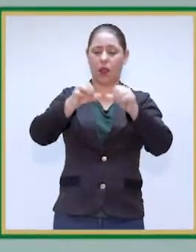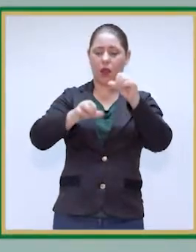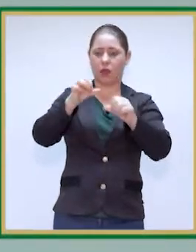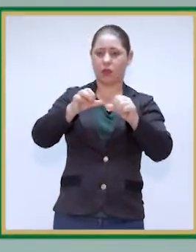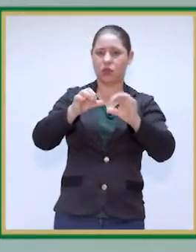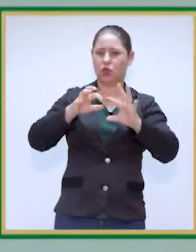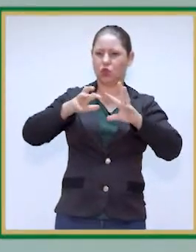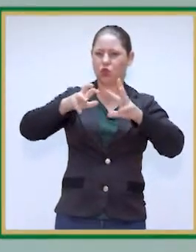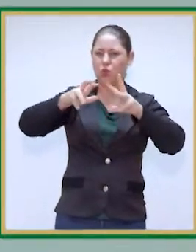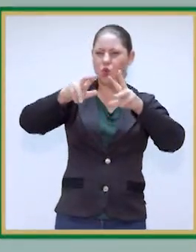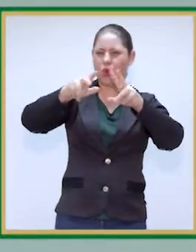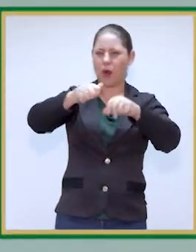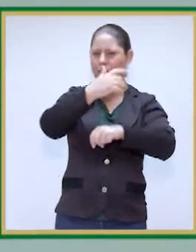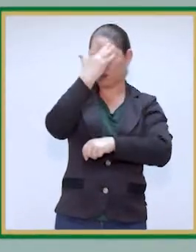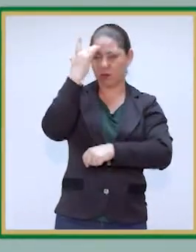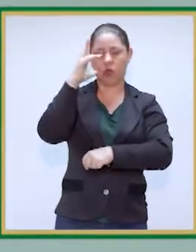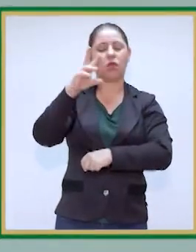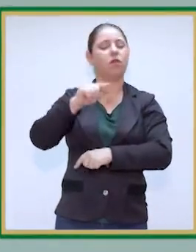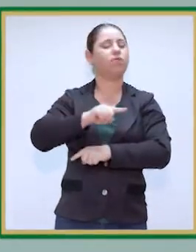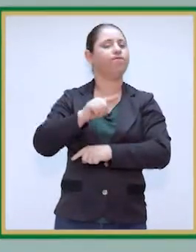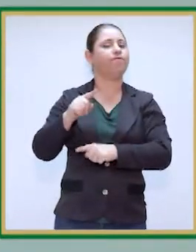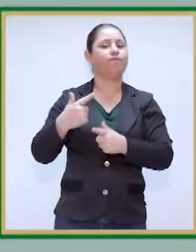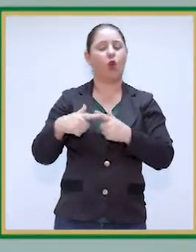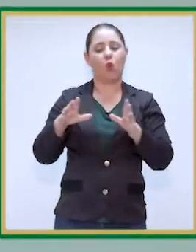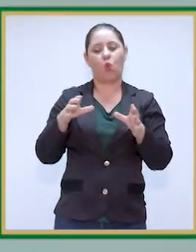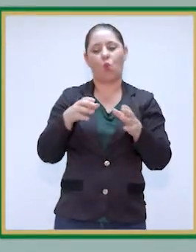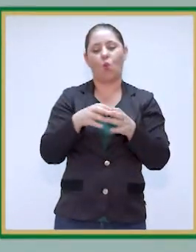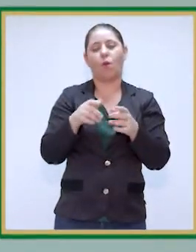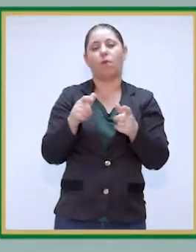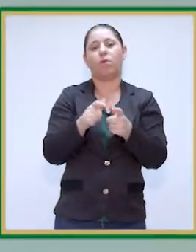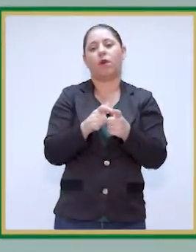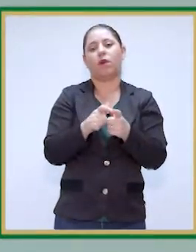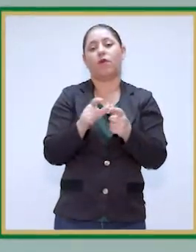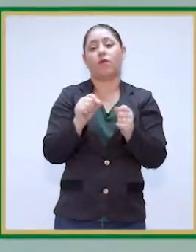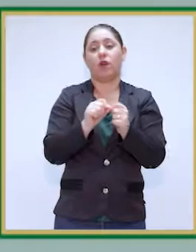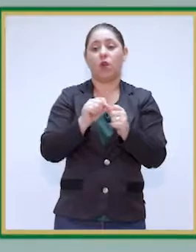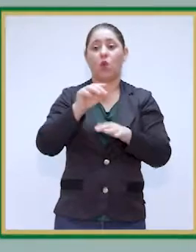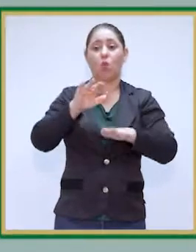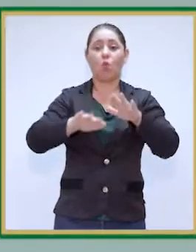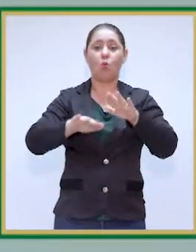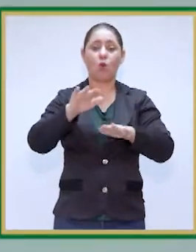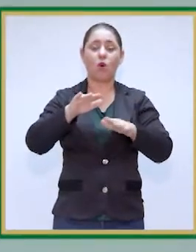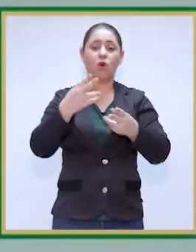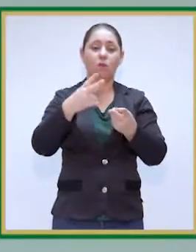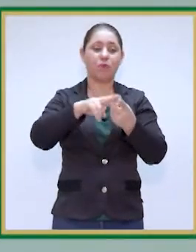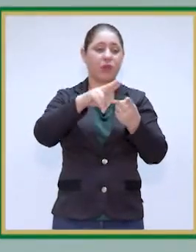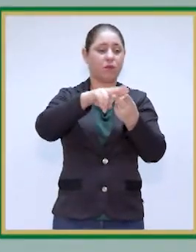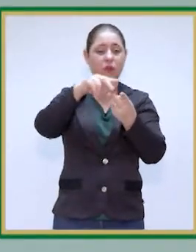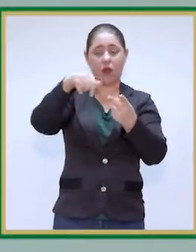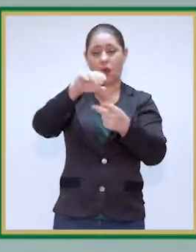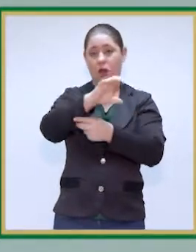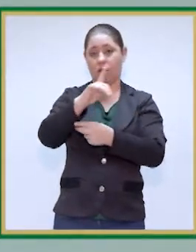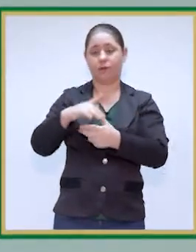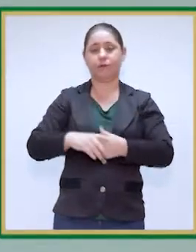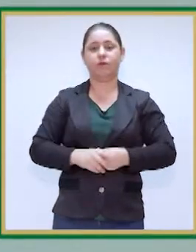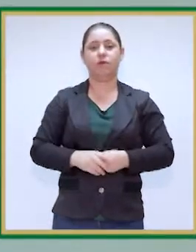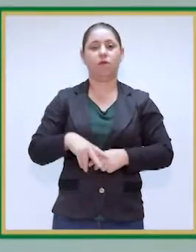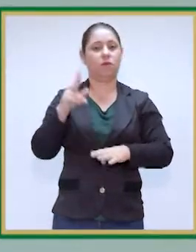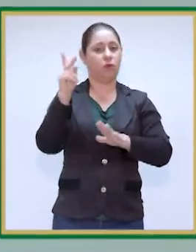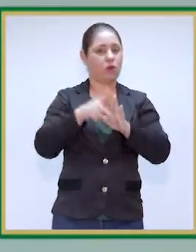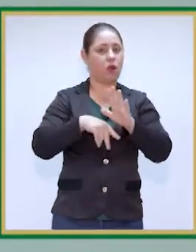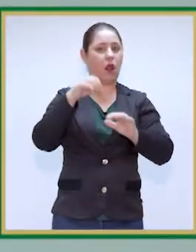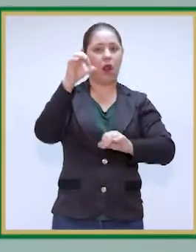de todas as pessoas? Não, porque a gente ainda possui uma equipe pequena e a gente tem feito isso em alguns presídios de Campo Grande. Então, o projeto ele